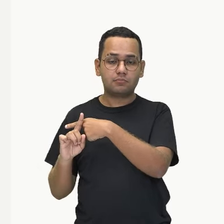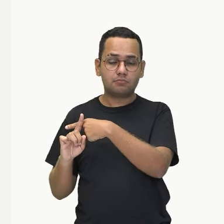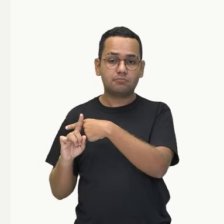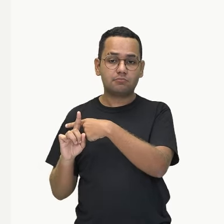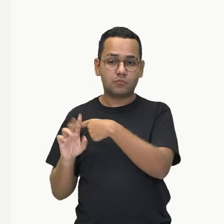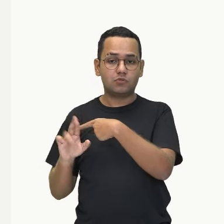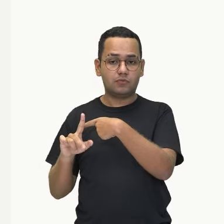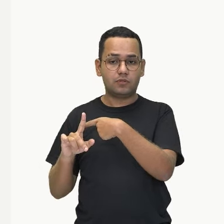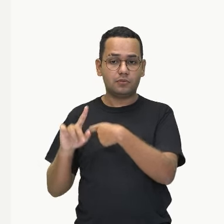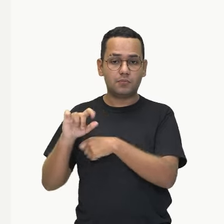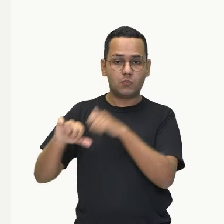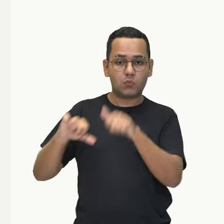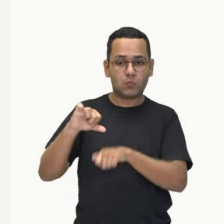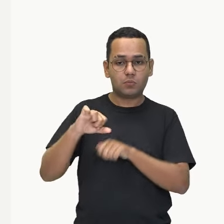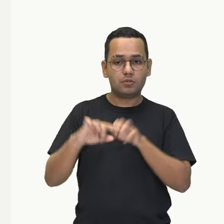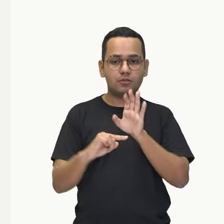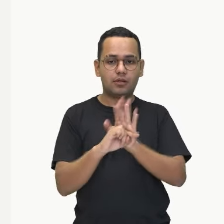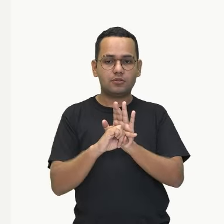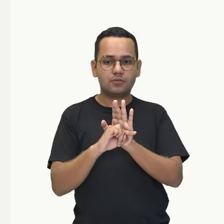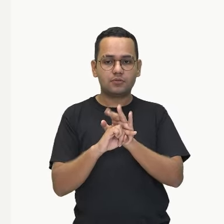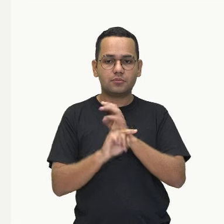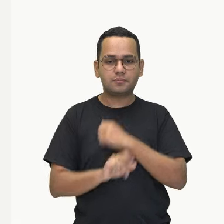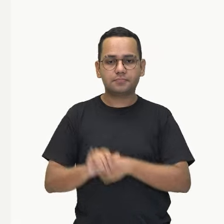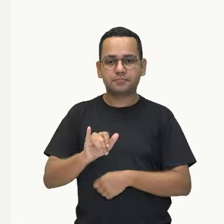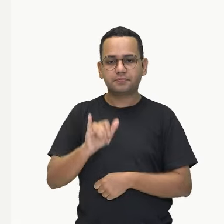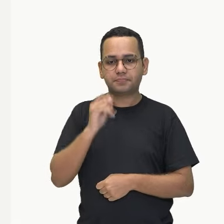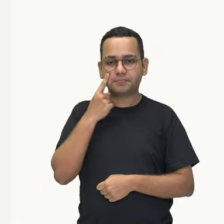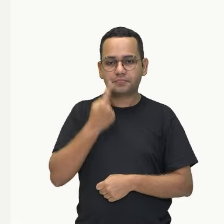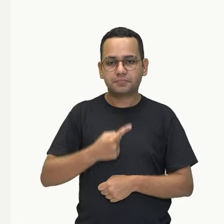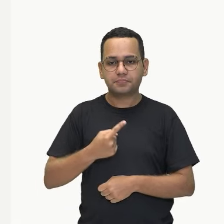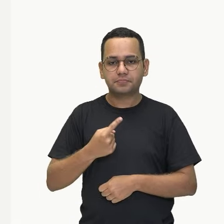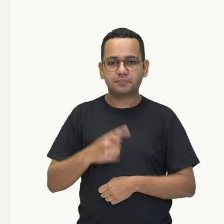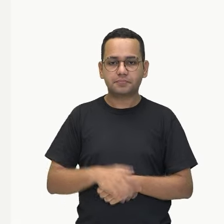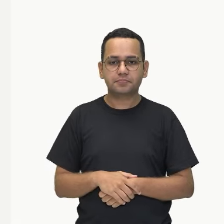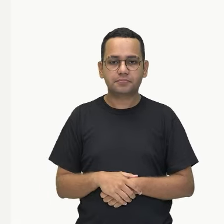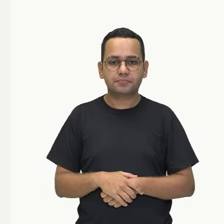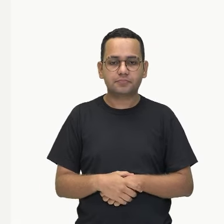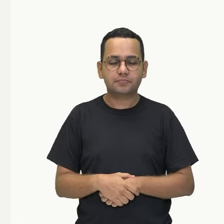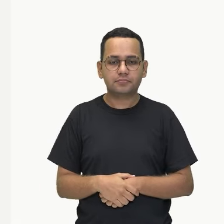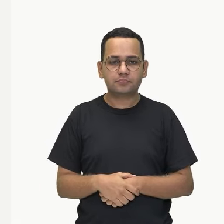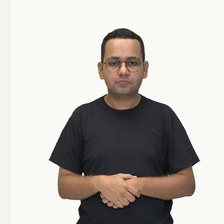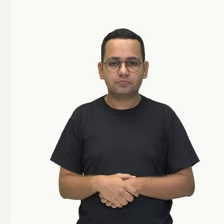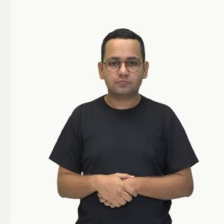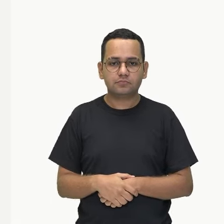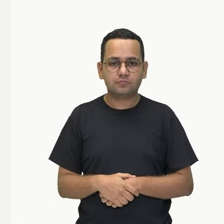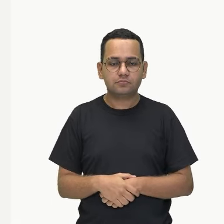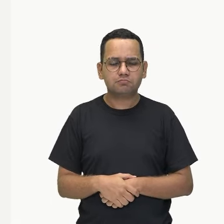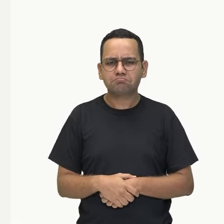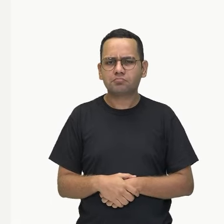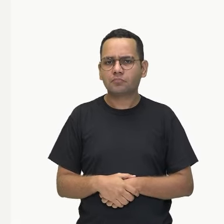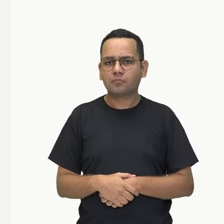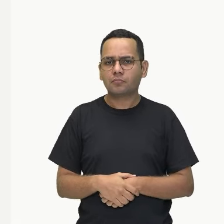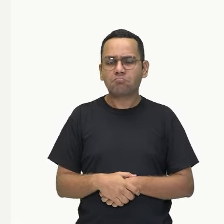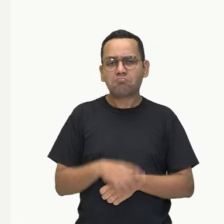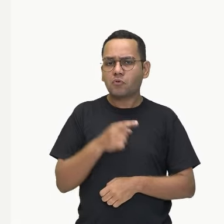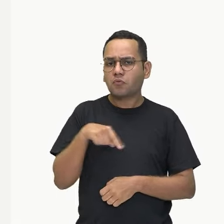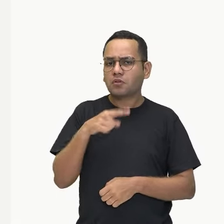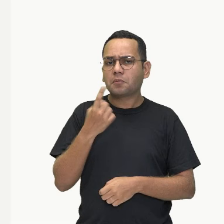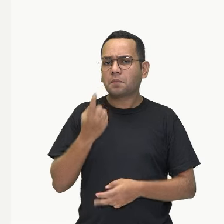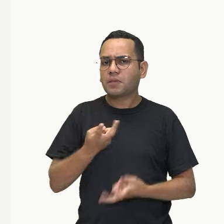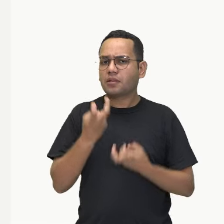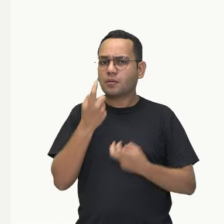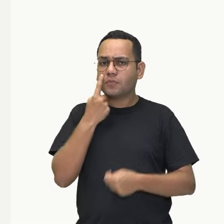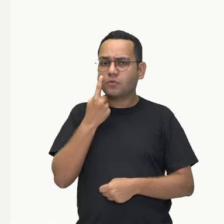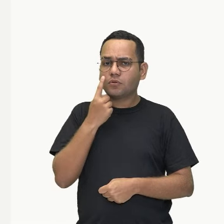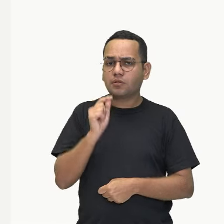diferente. Então, também dá menos. O que a gente pode concluir com isso? Que como é um